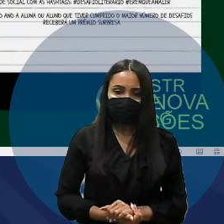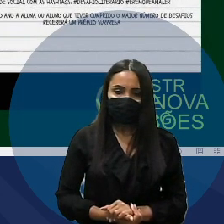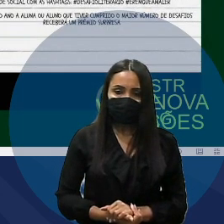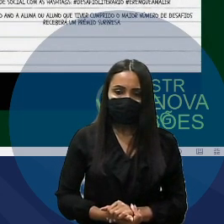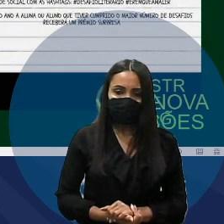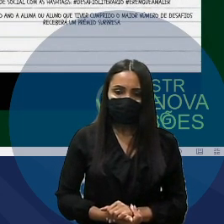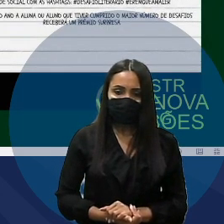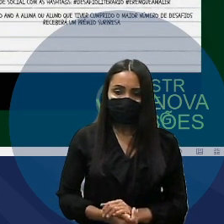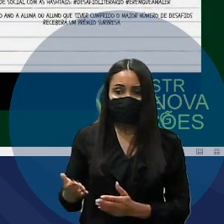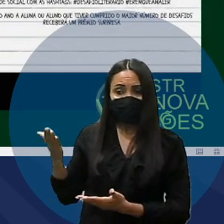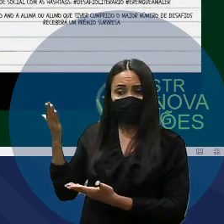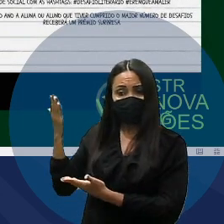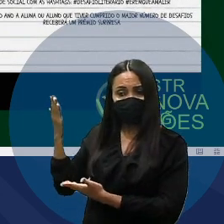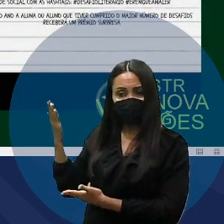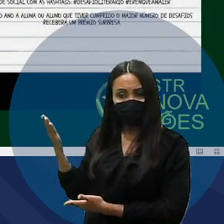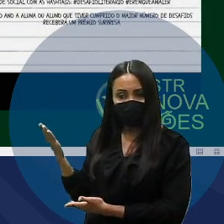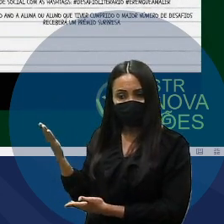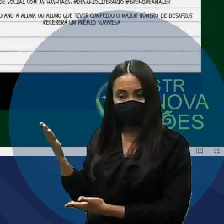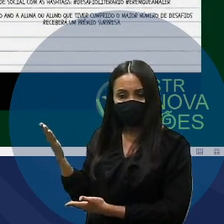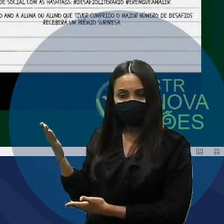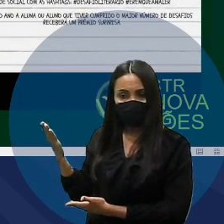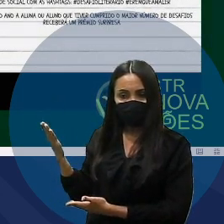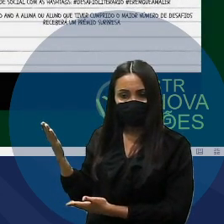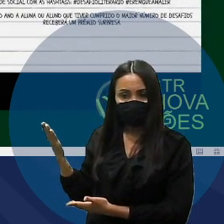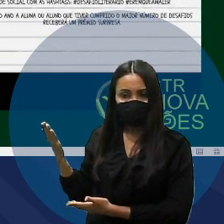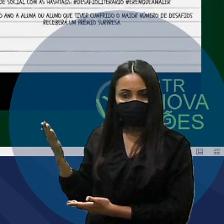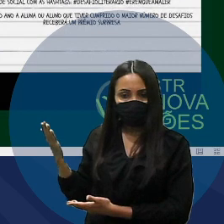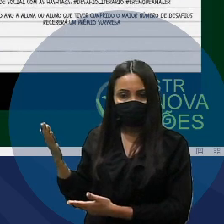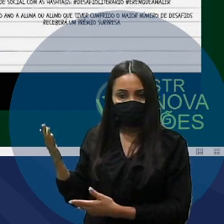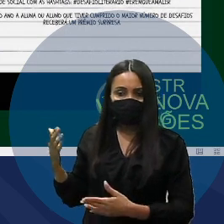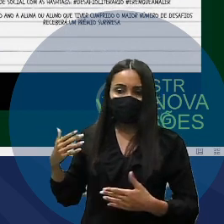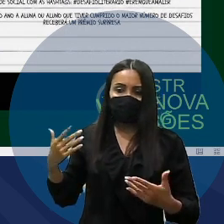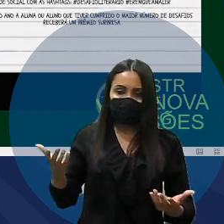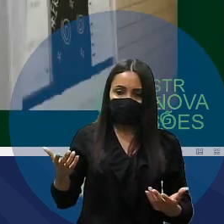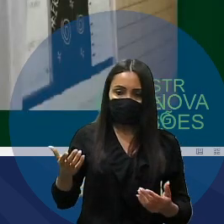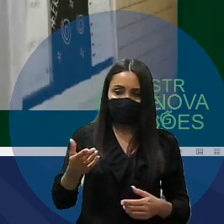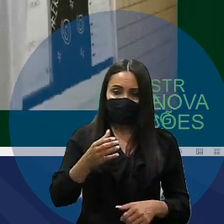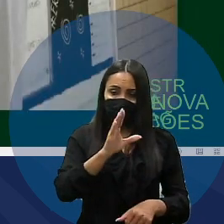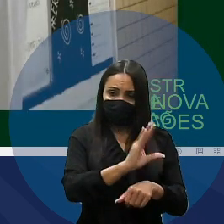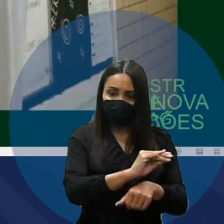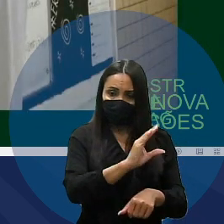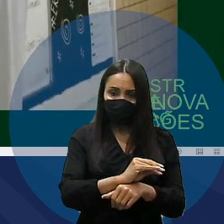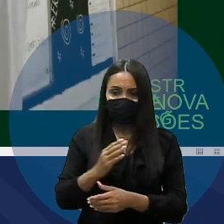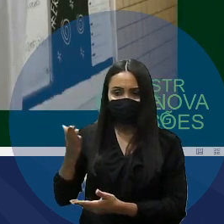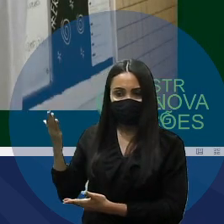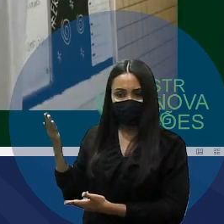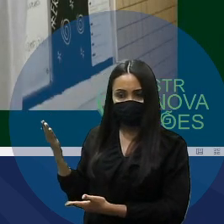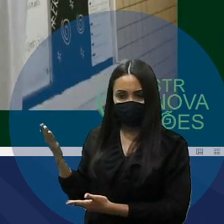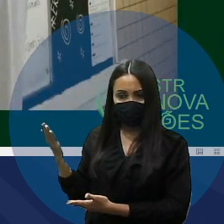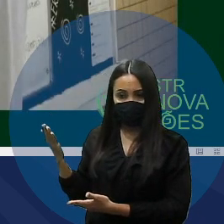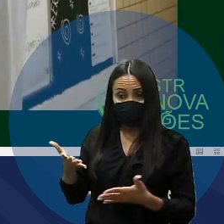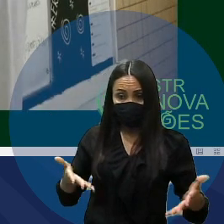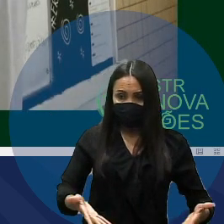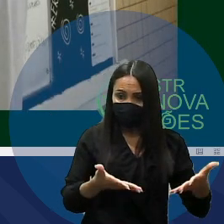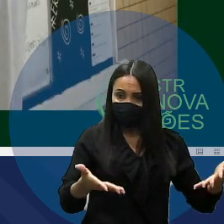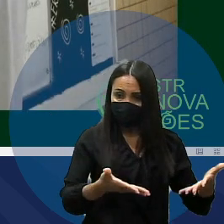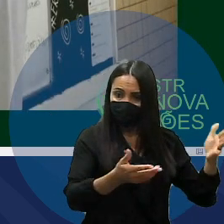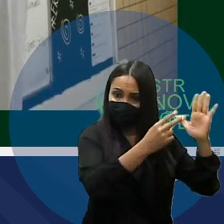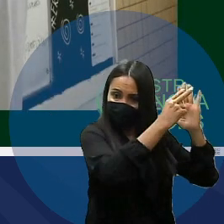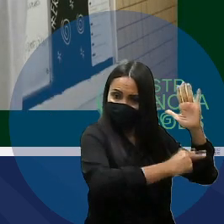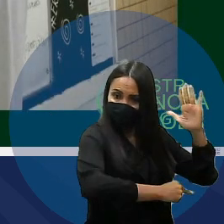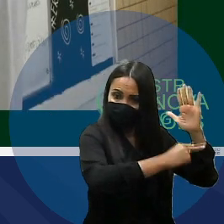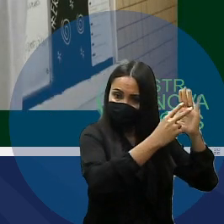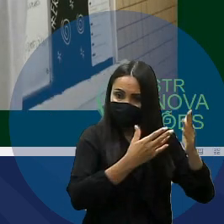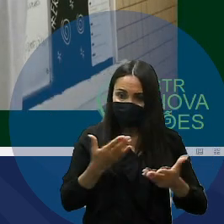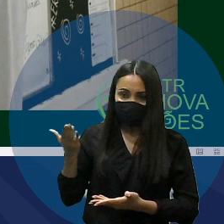E essas são as imagens que vai passando, pode ir passando ela, cada uns 5 segundinhos para cada, mostrando como essas